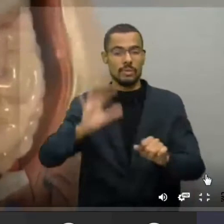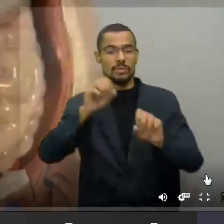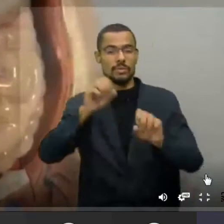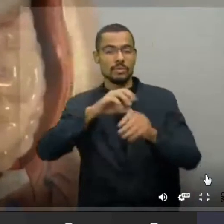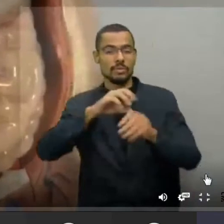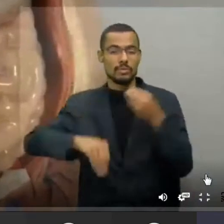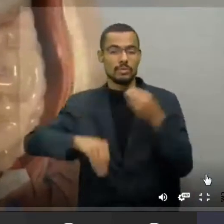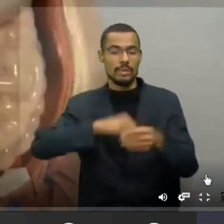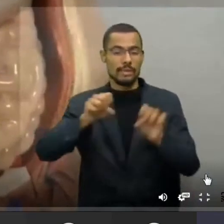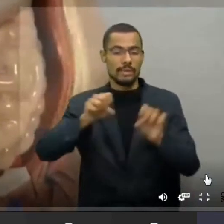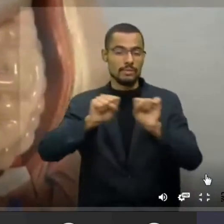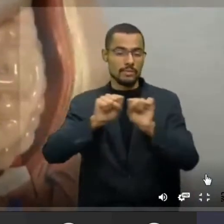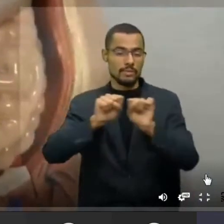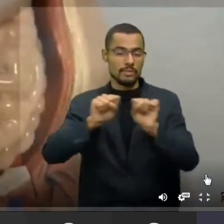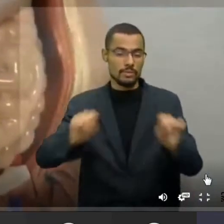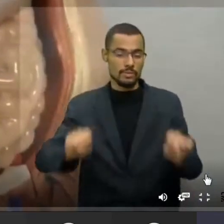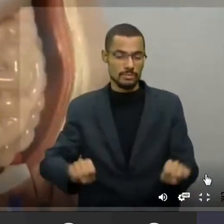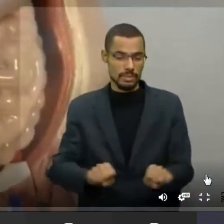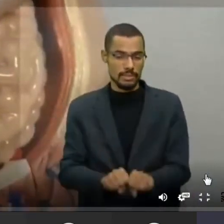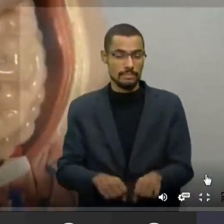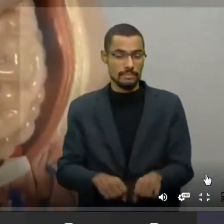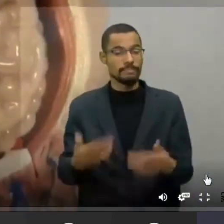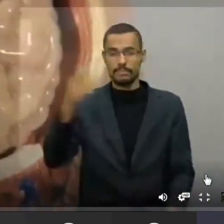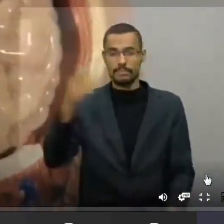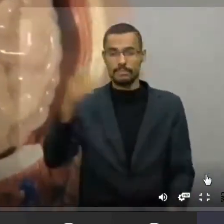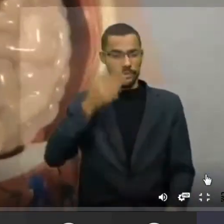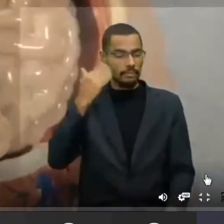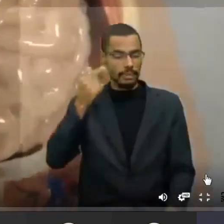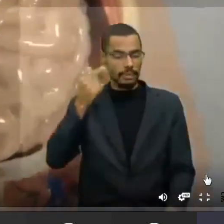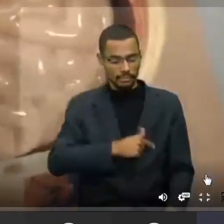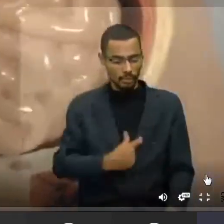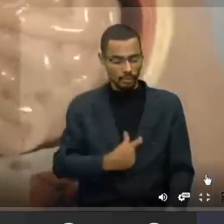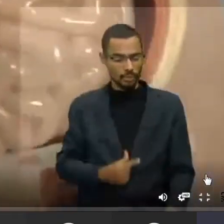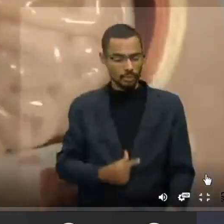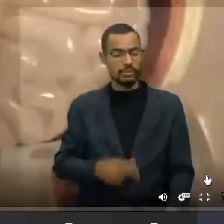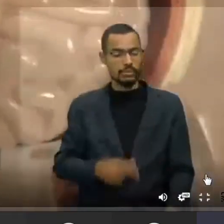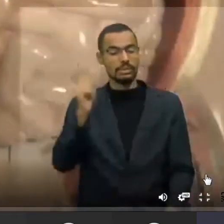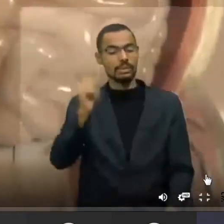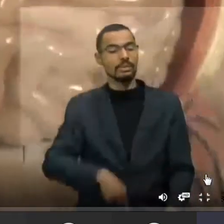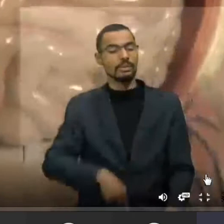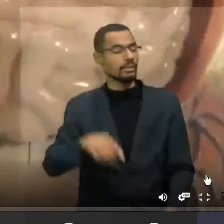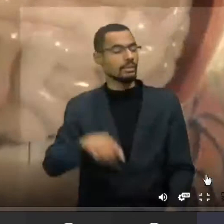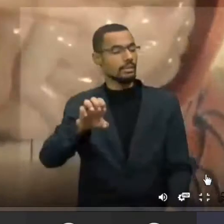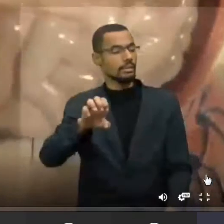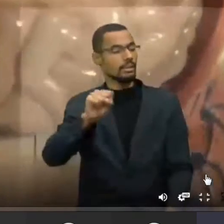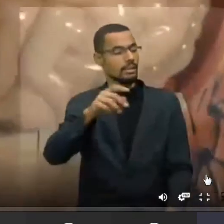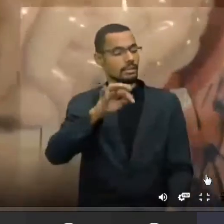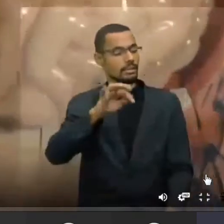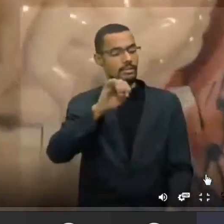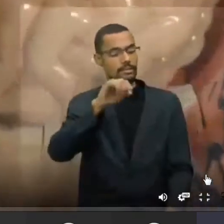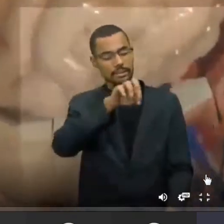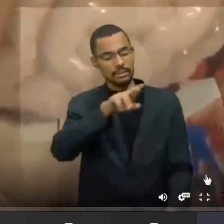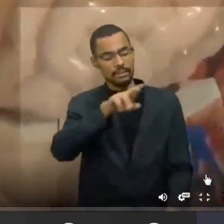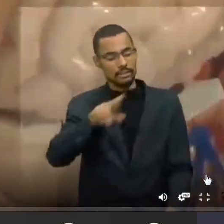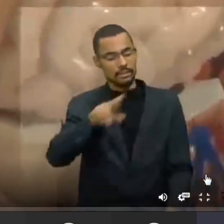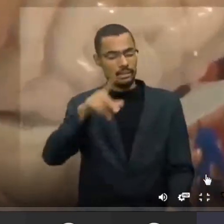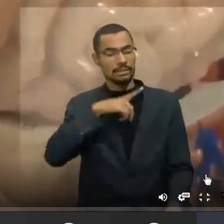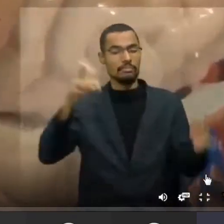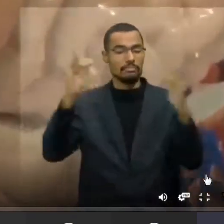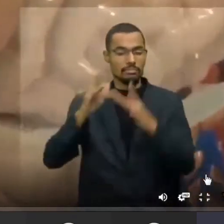substâncias. O estômago, então, ele é um órgão ali, eu tenho a região de esfíncter que liga